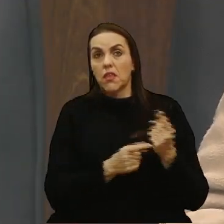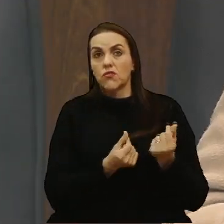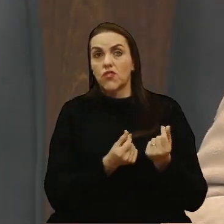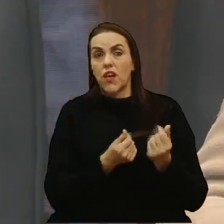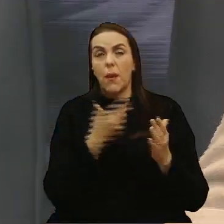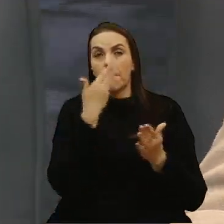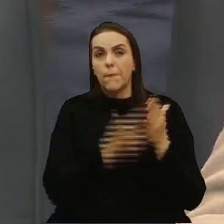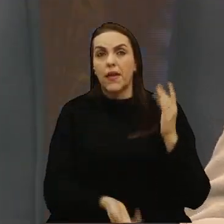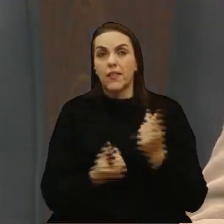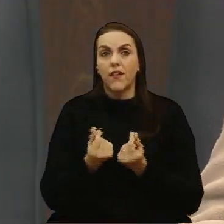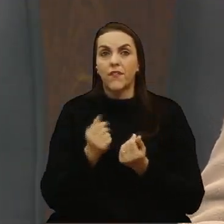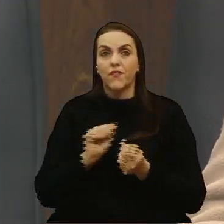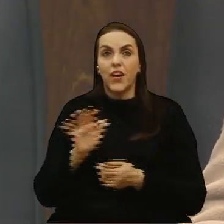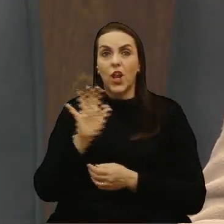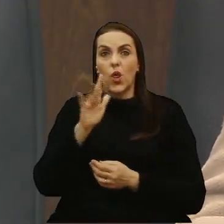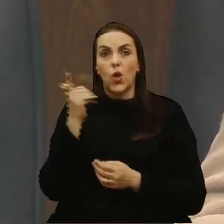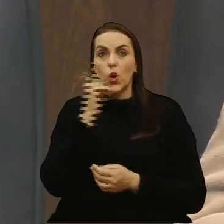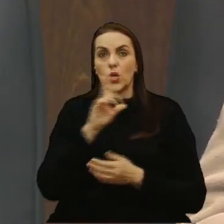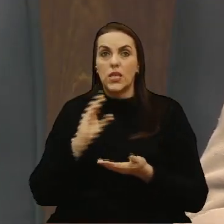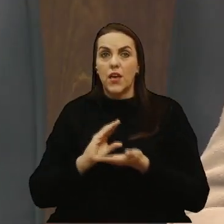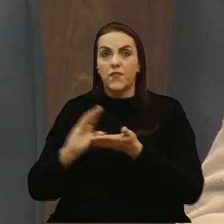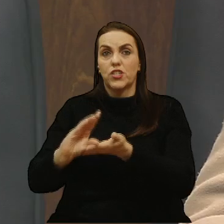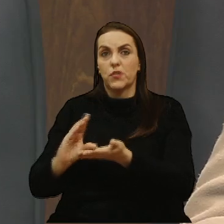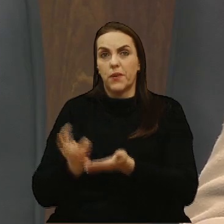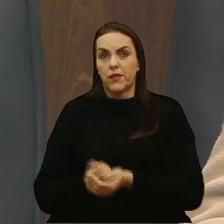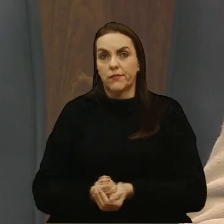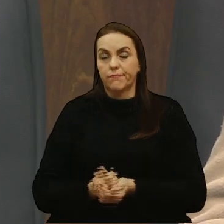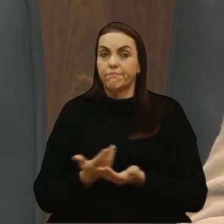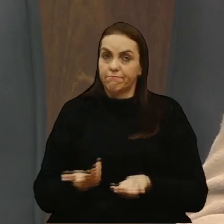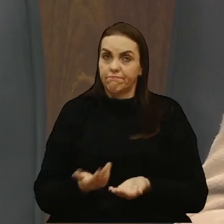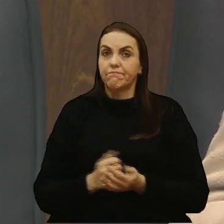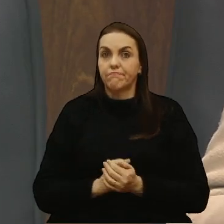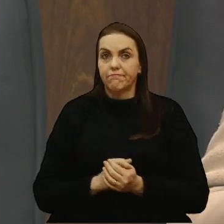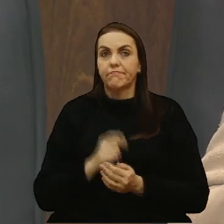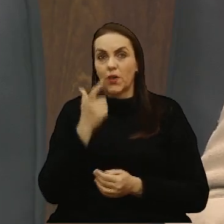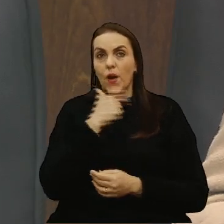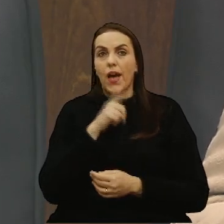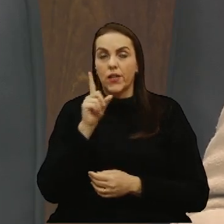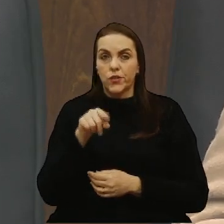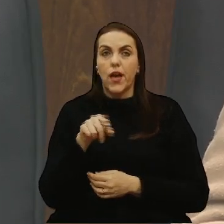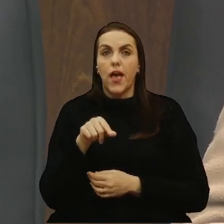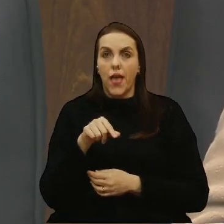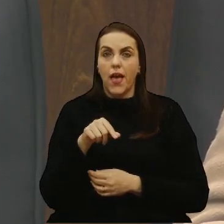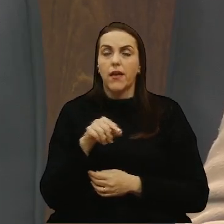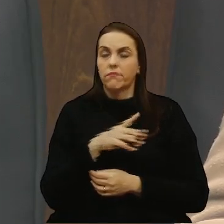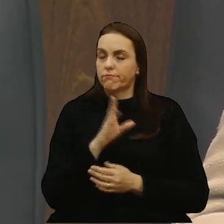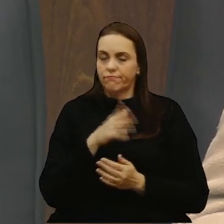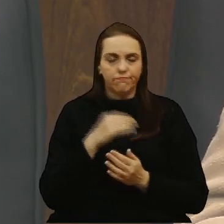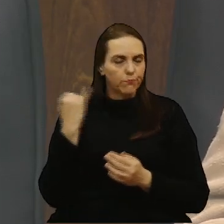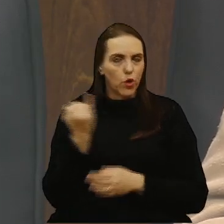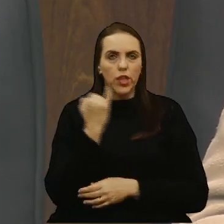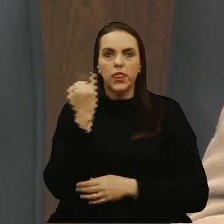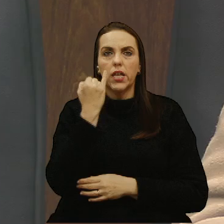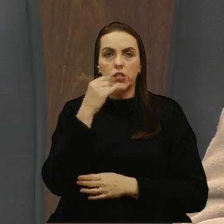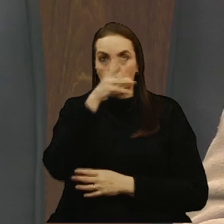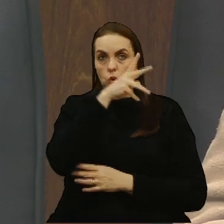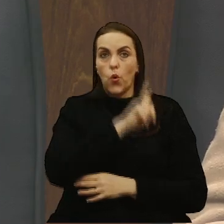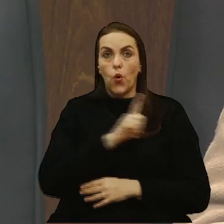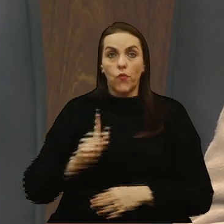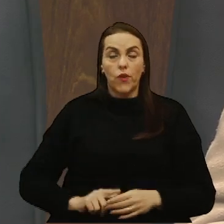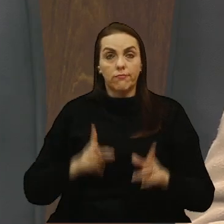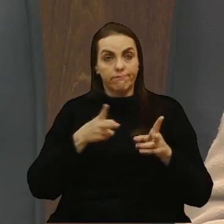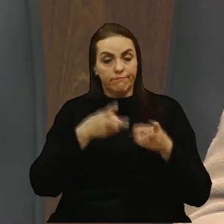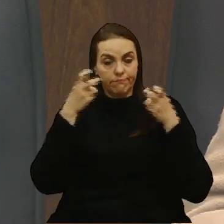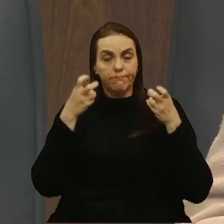o valor e não possam mais ser investidas. Então, acho que esse é uma coisa muito central para o governo olhar e entender que